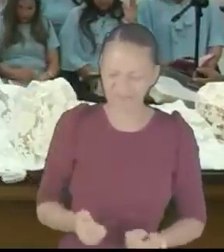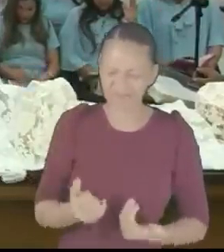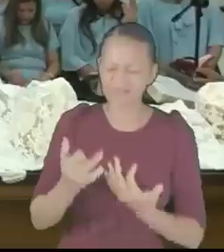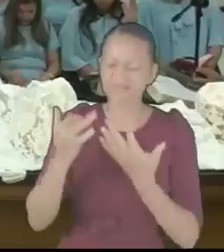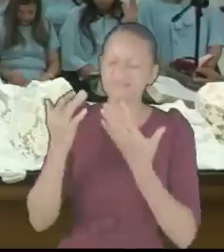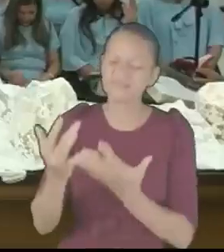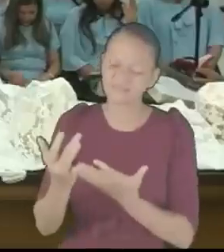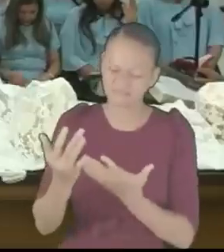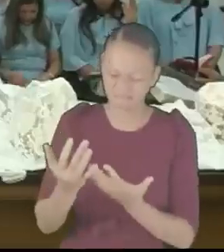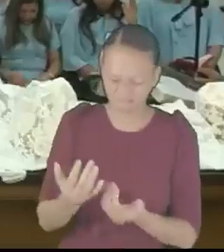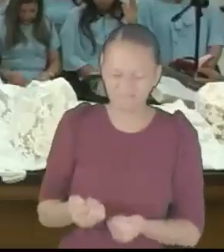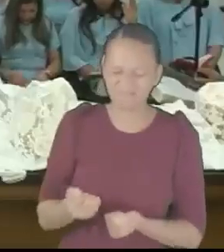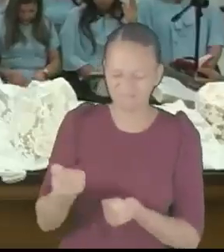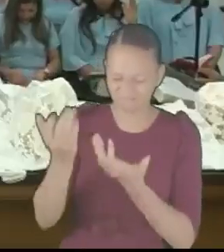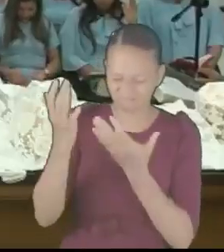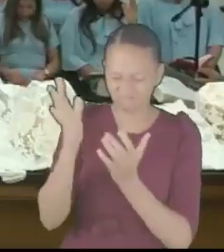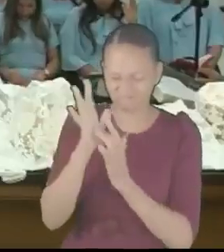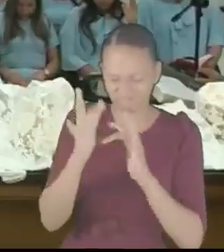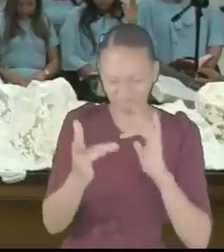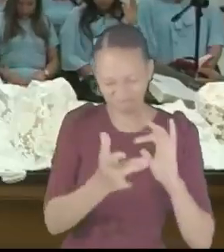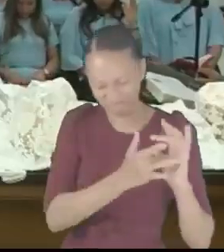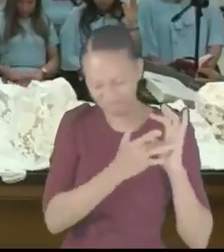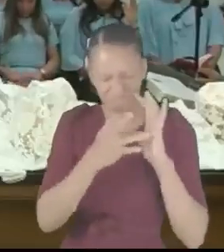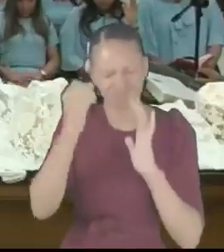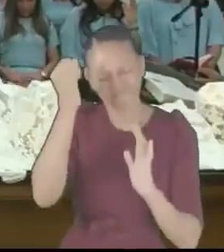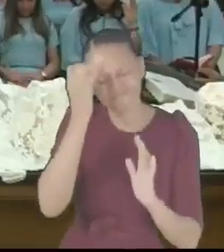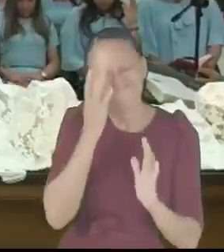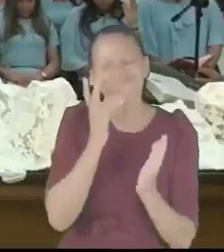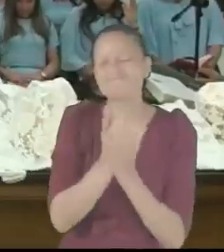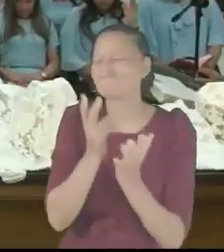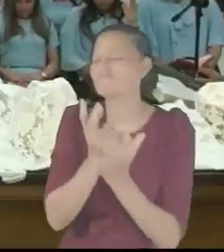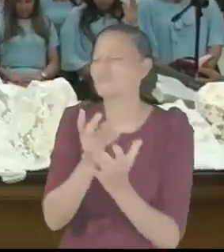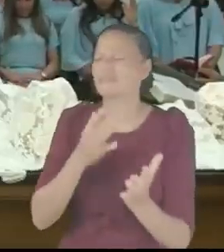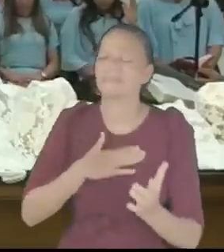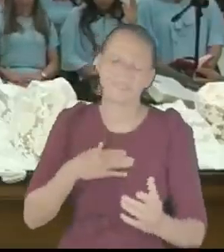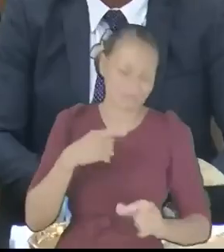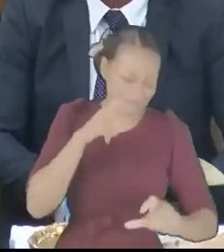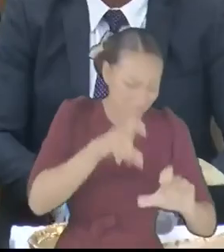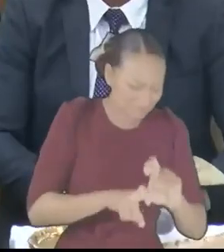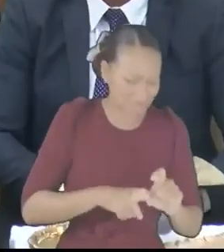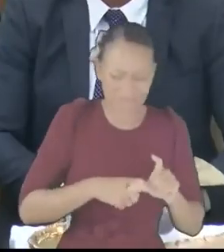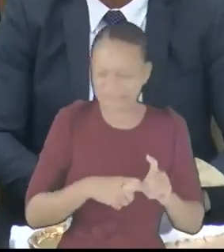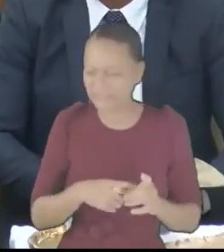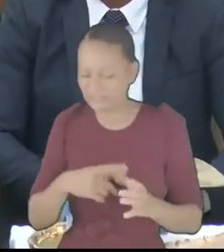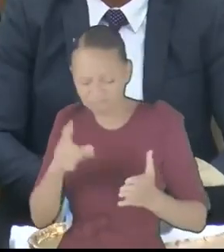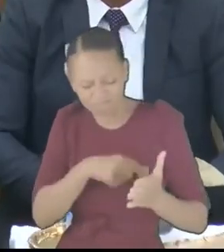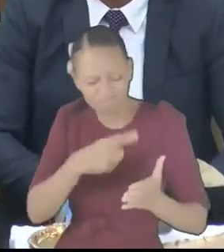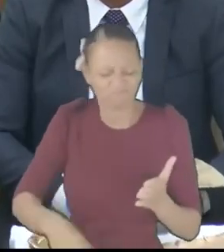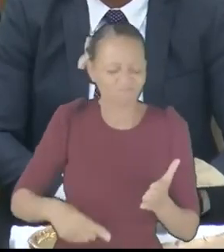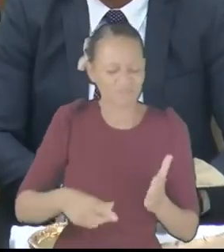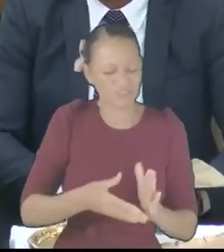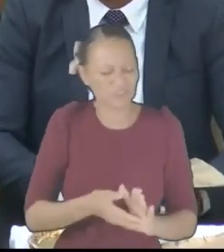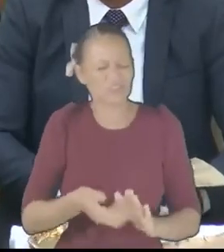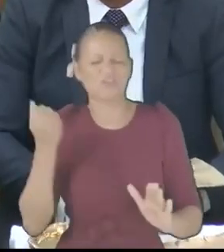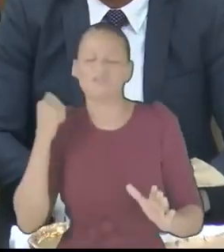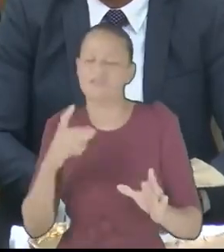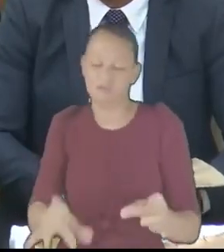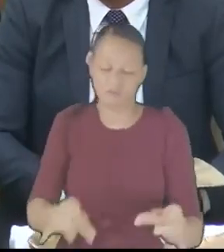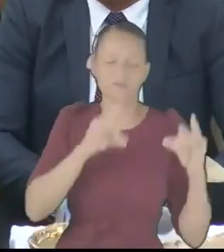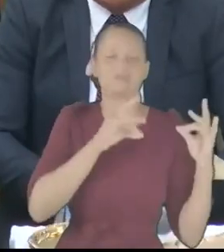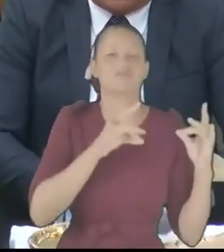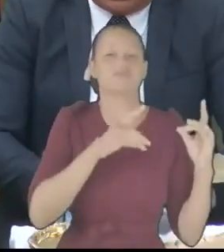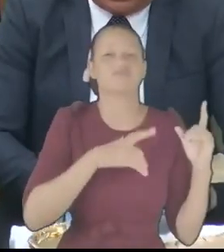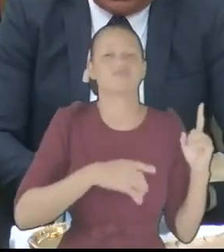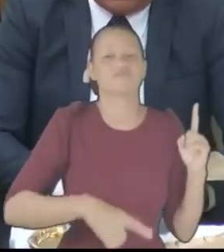graças, Jesus, porque a minha dívida foi riscada, a minha dívida foi removida e a minha dívida foi